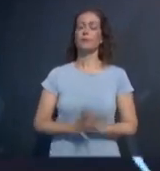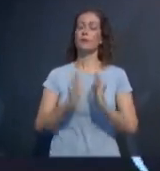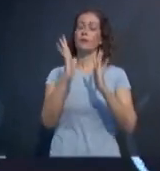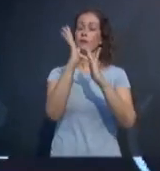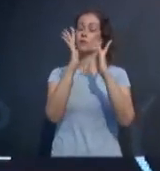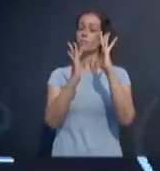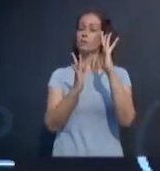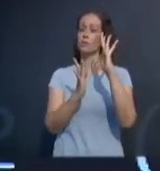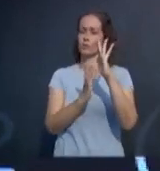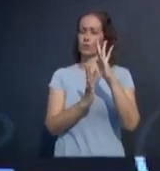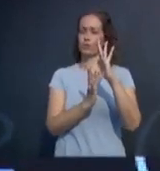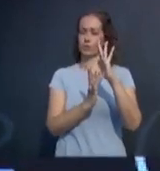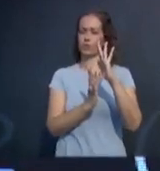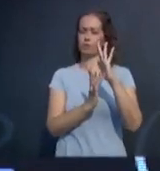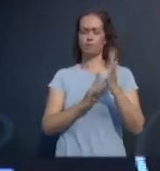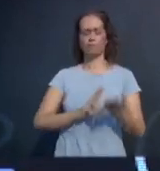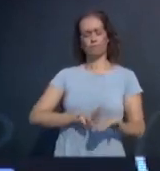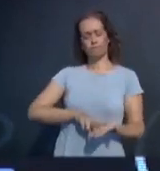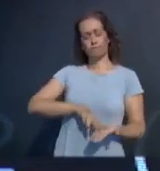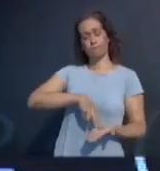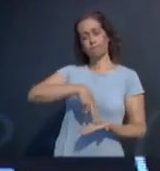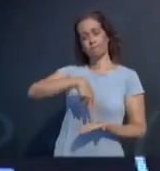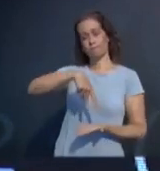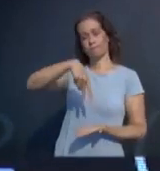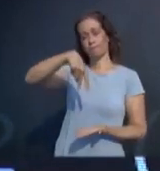Quando, pois, Jesus ressuscitou dentre os mortos,